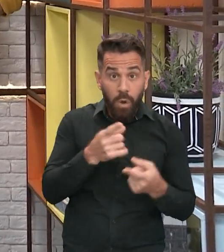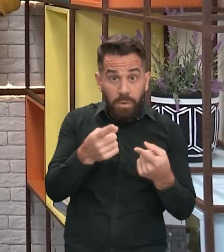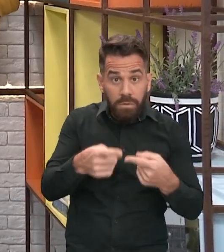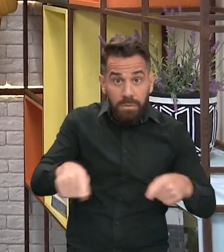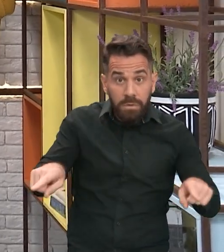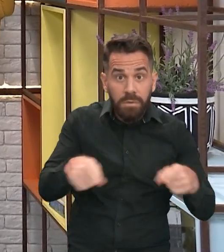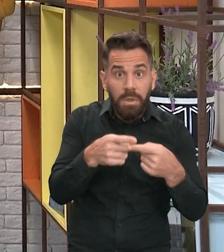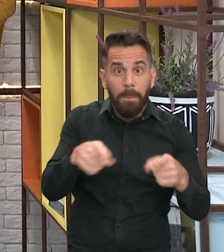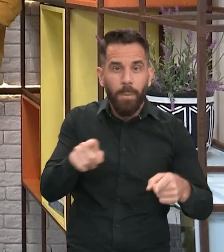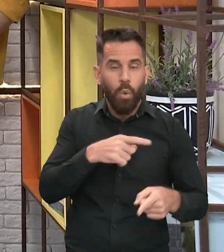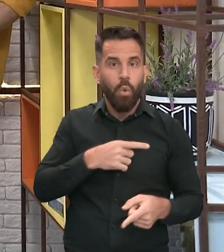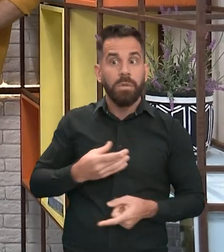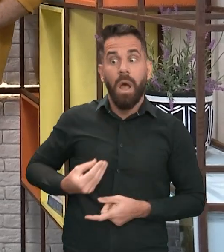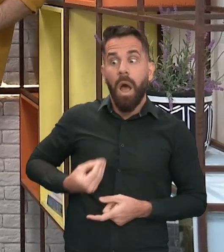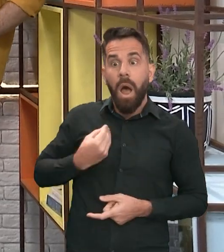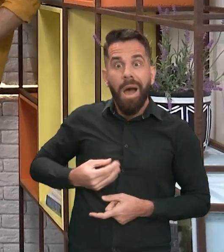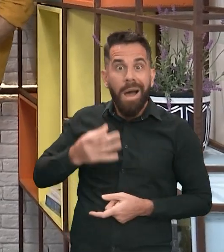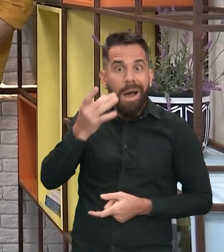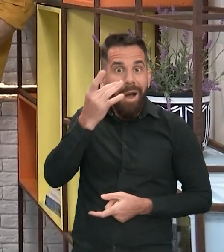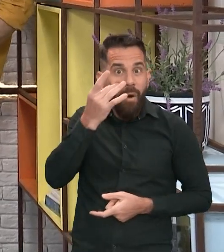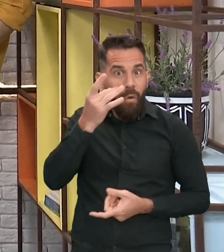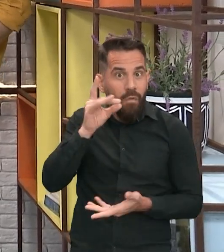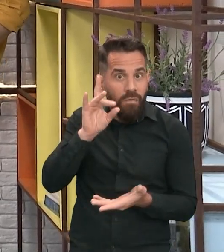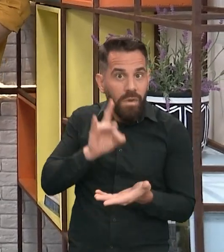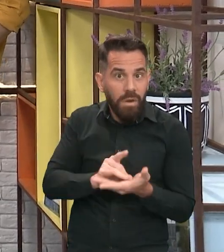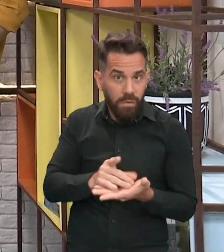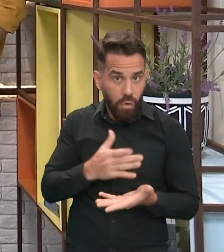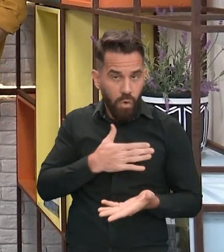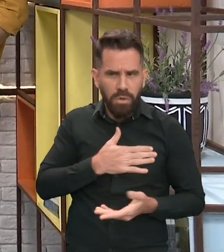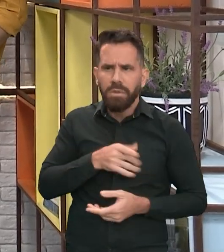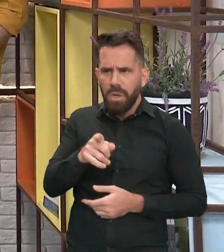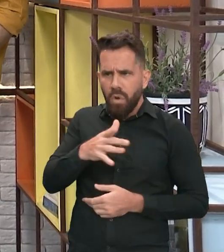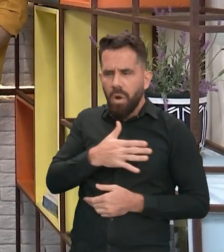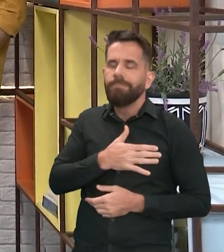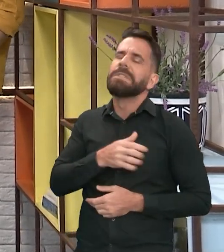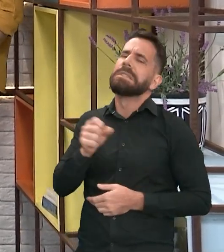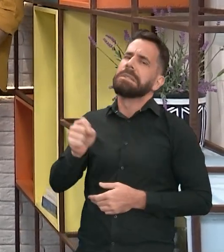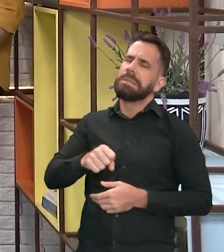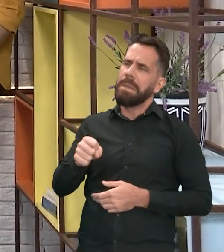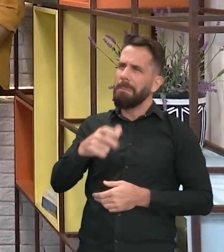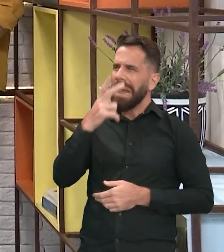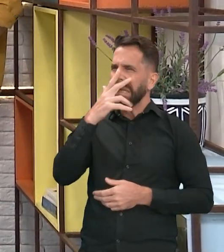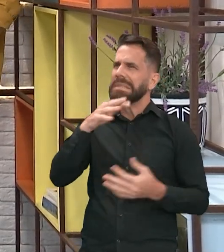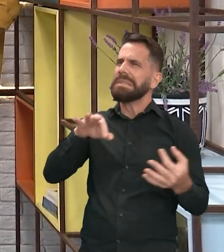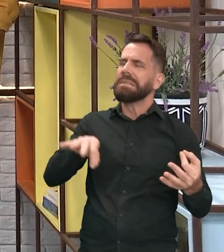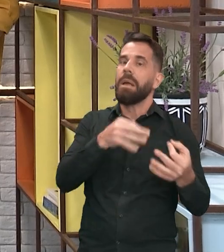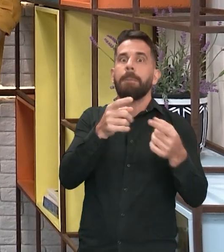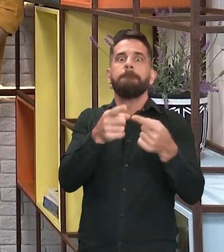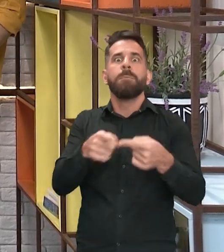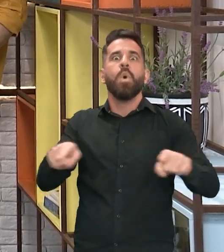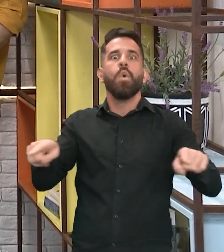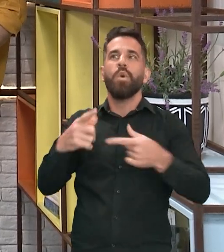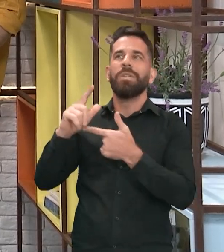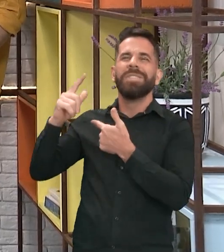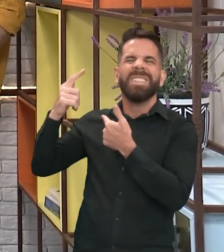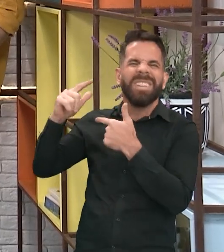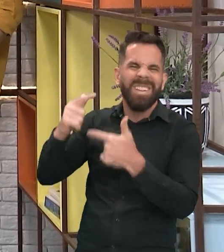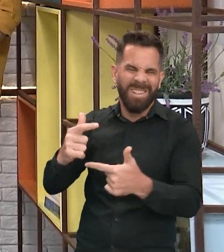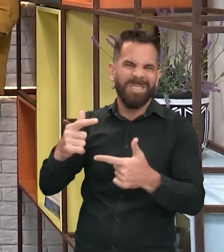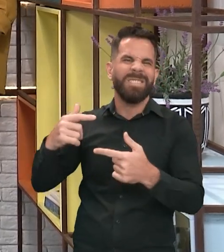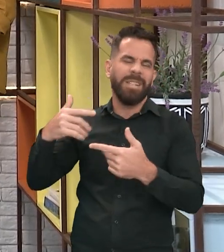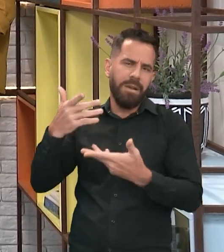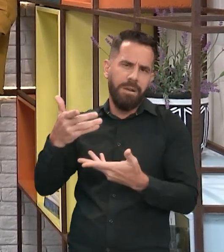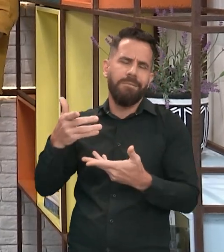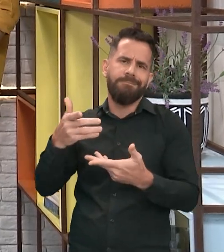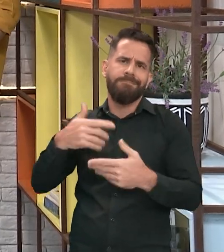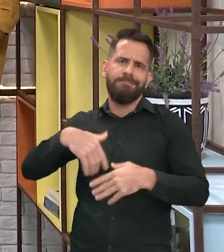Cássio? Eu gosto muito. Até porque, na verdade, a gente tem assim, um acesso à música clássica que não é tão fácil da gente ter por meio da